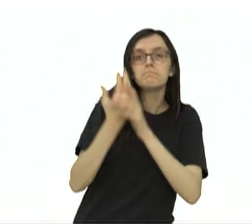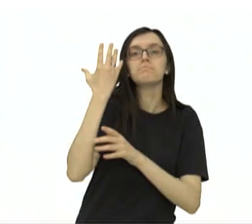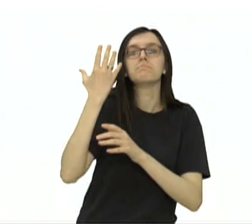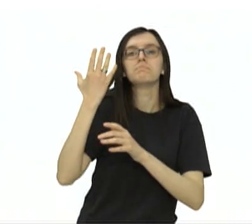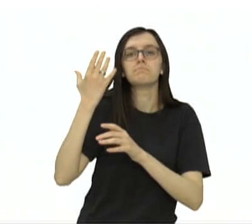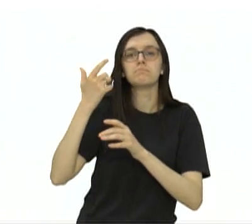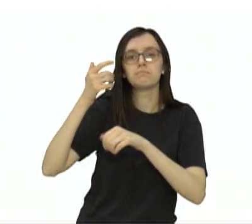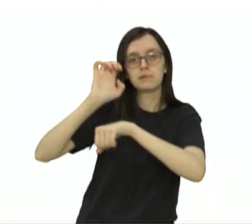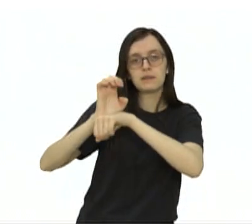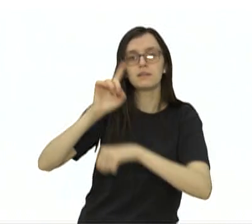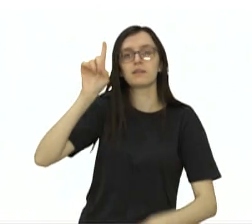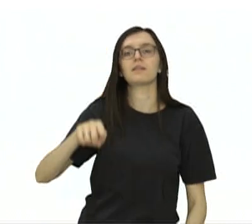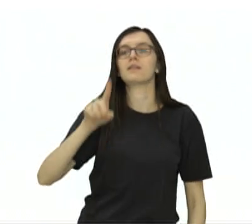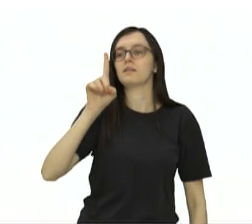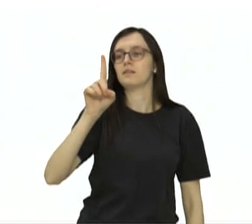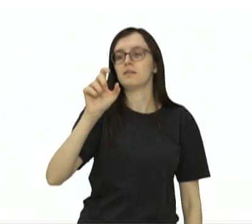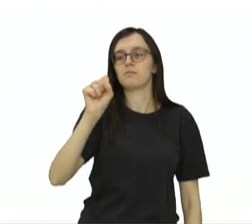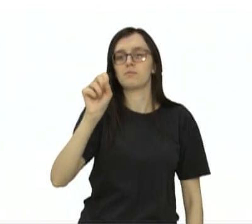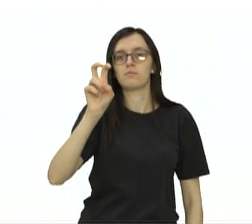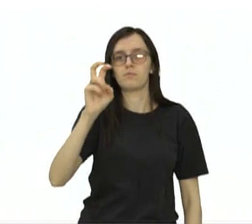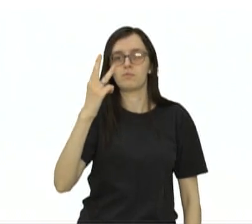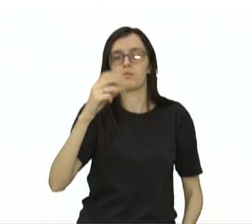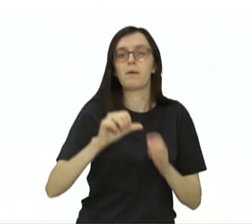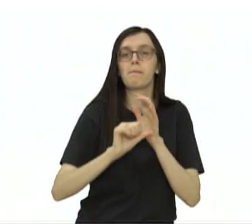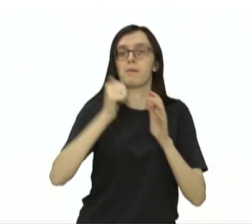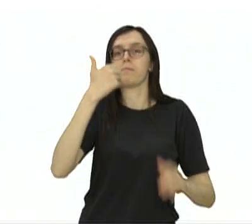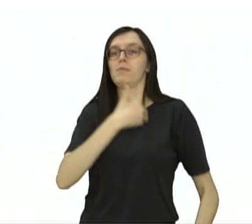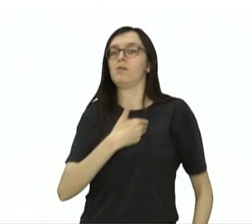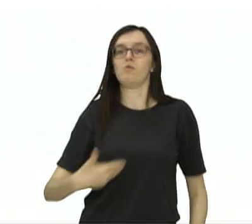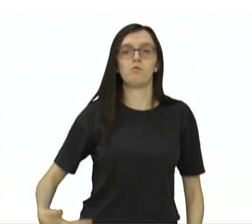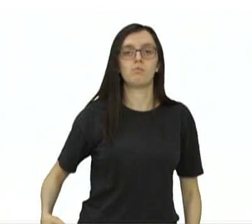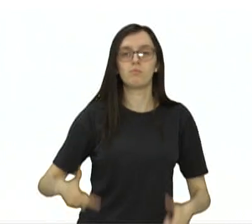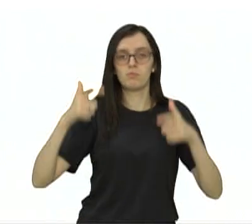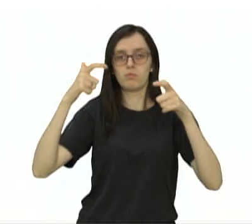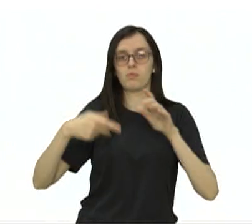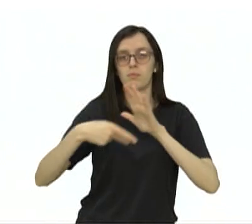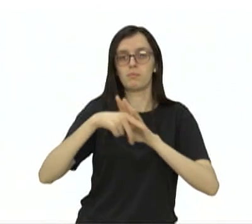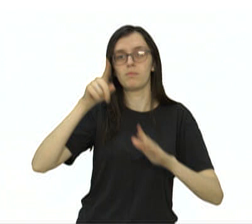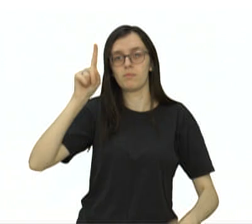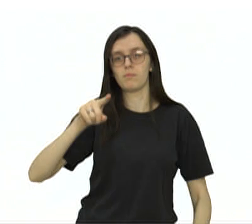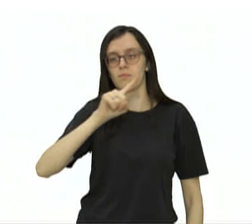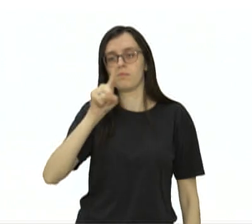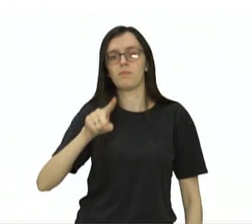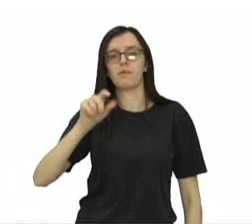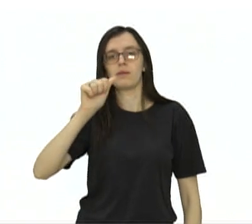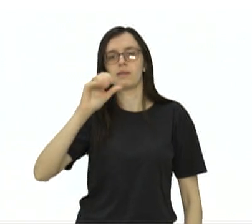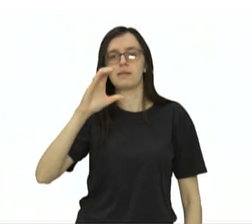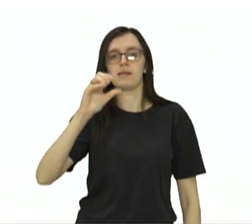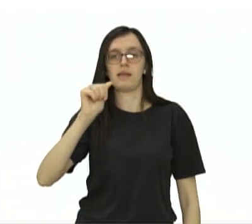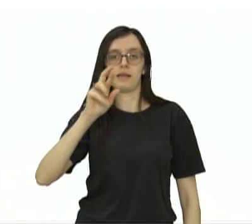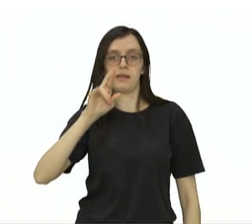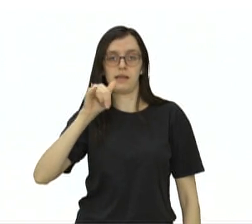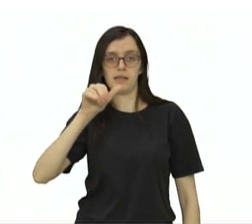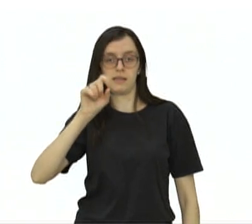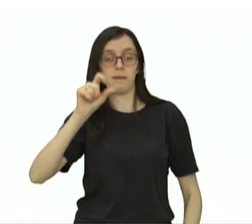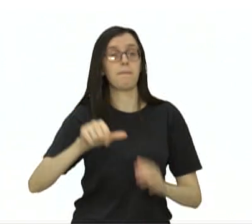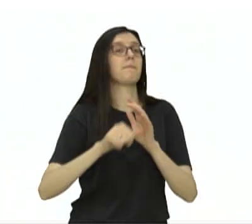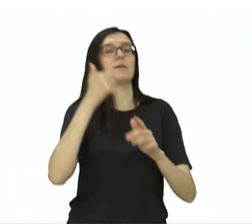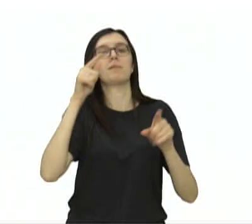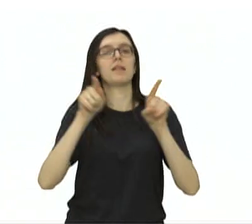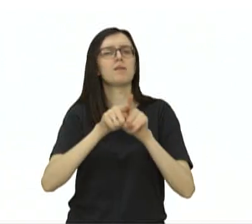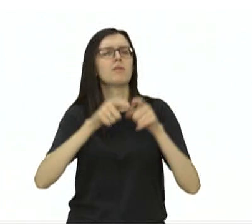lá em 1853, o primeiro governador da província, Zacarias Góes de Vasconcelos. A sua